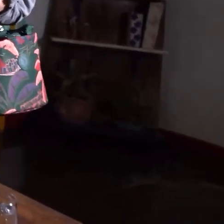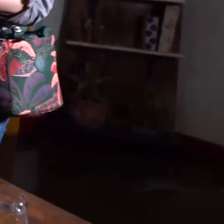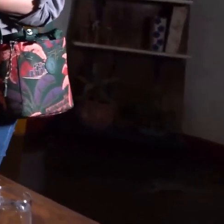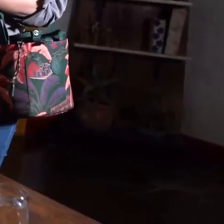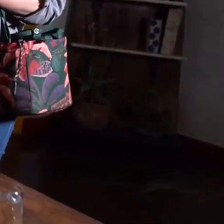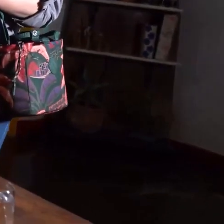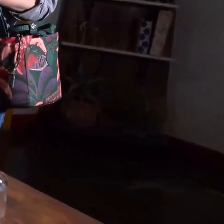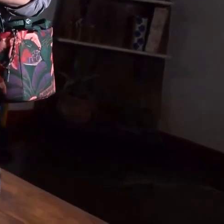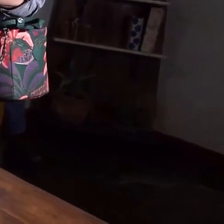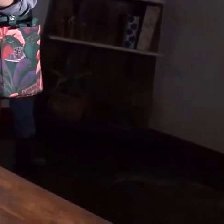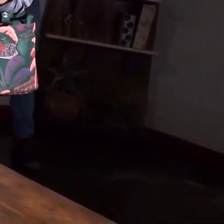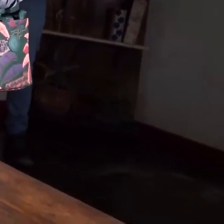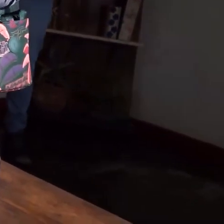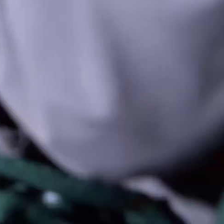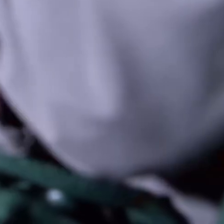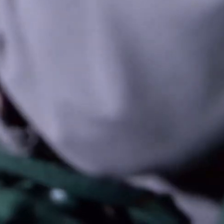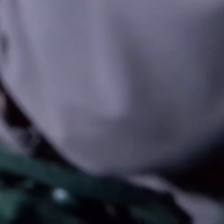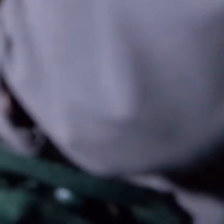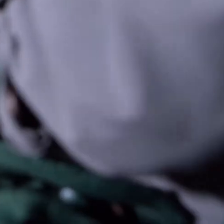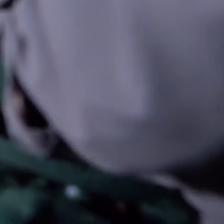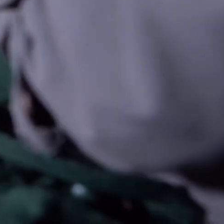Geni recebe o público.